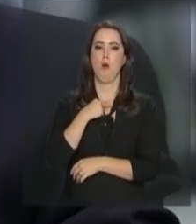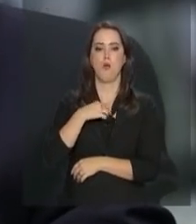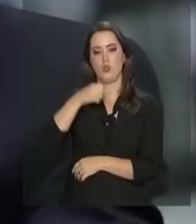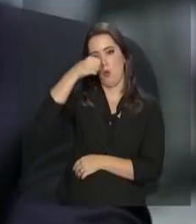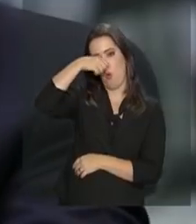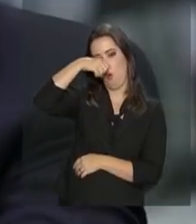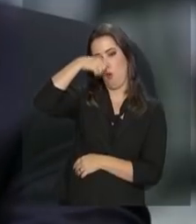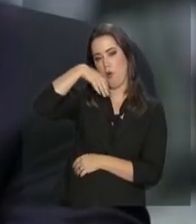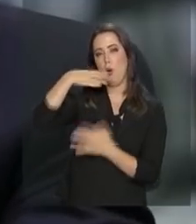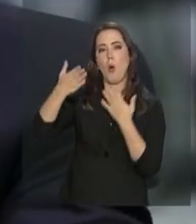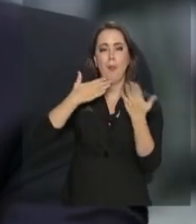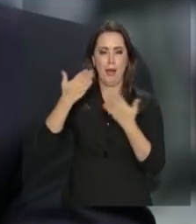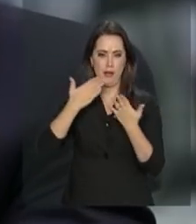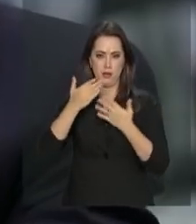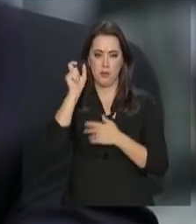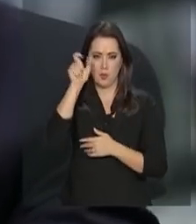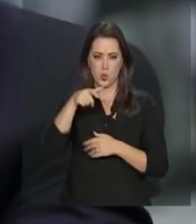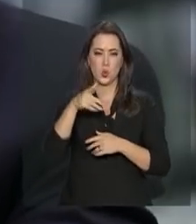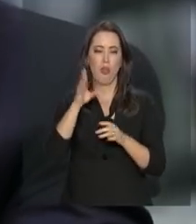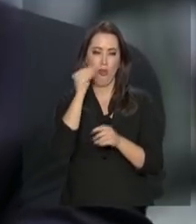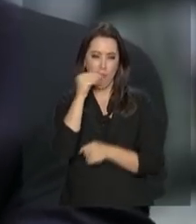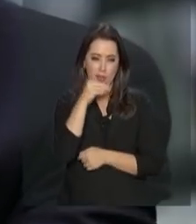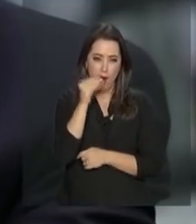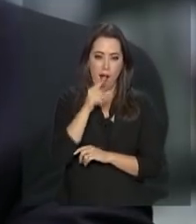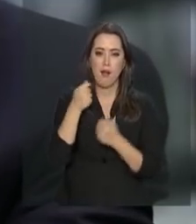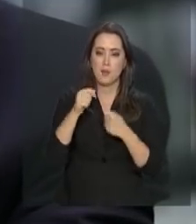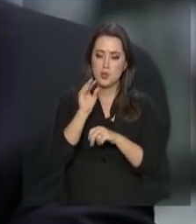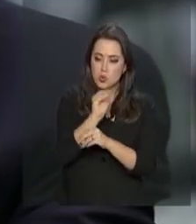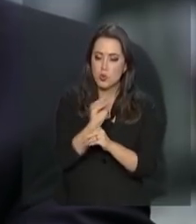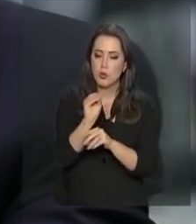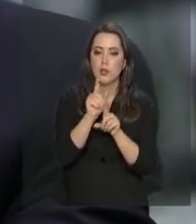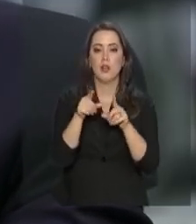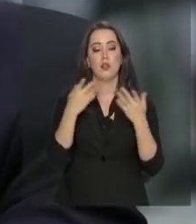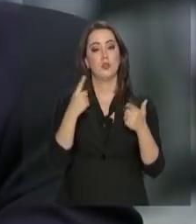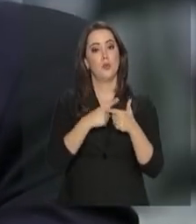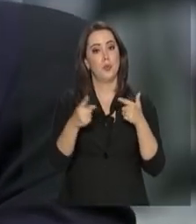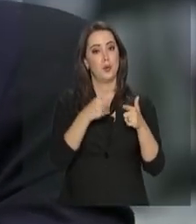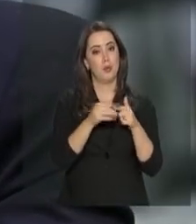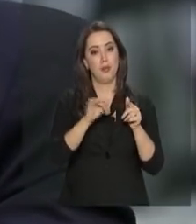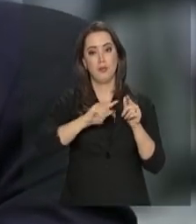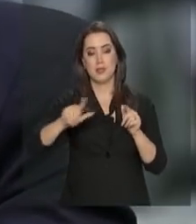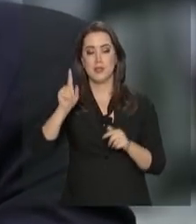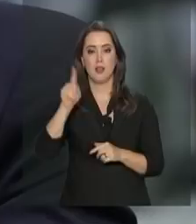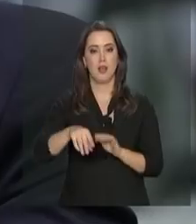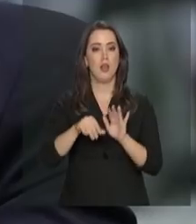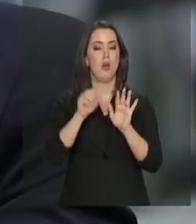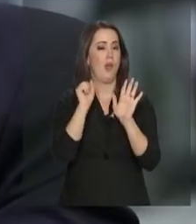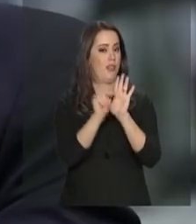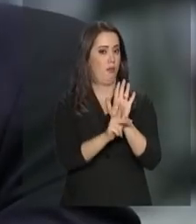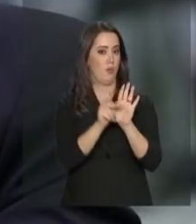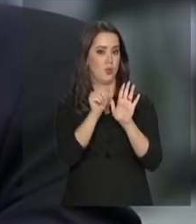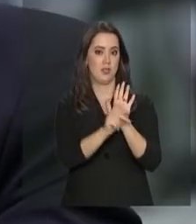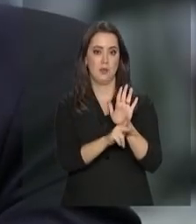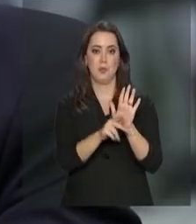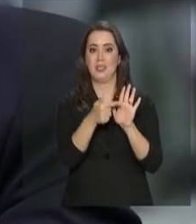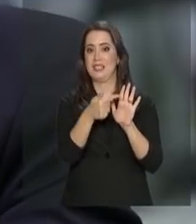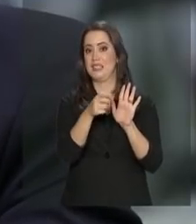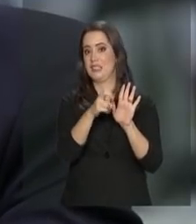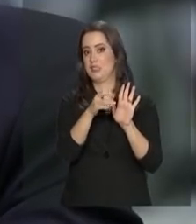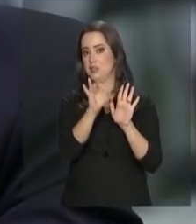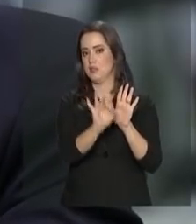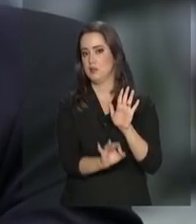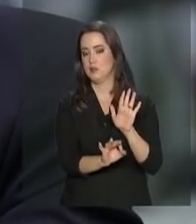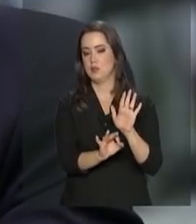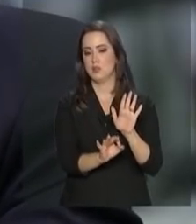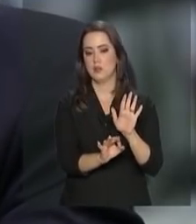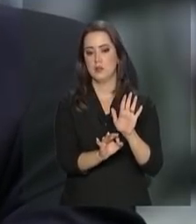livre e o problema é fiscal e o problema fiscal é previdência o resultado gastando 75 por cento